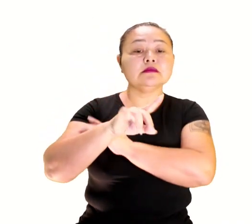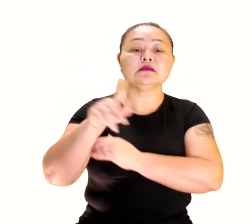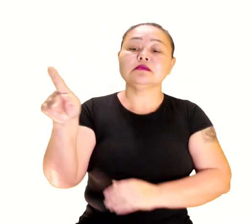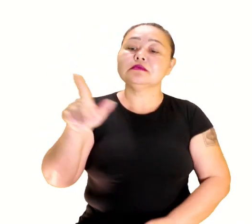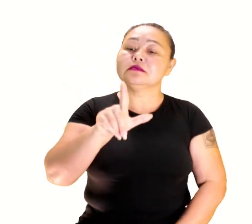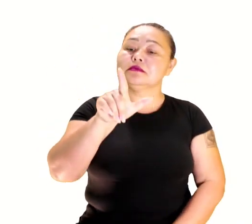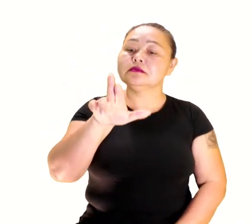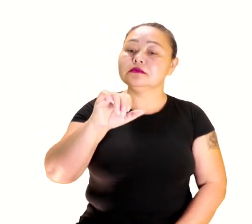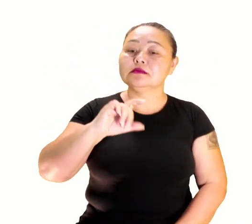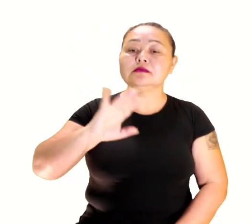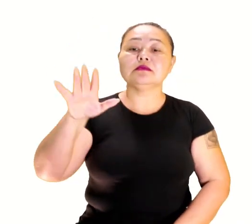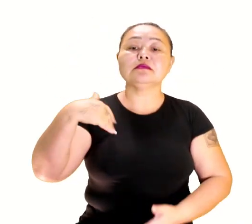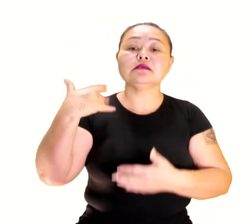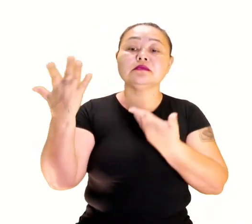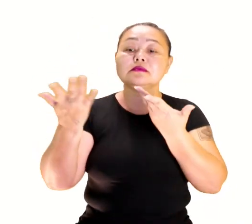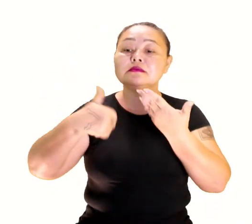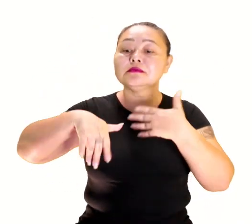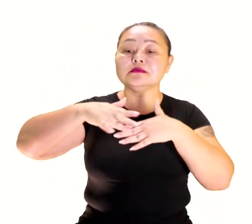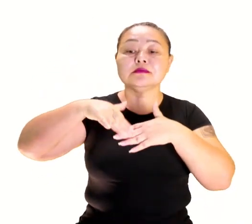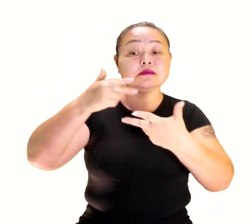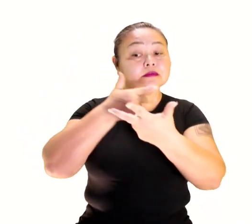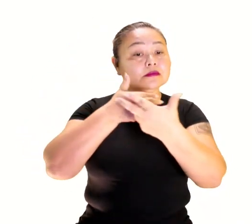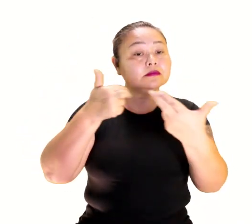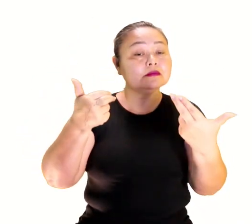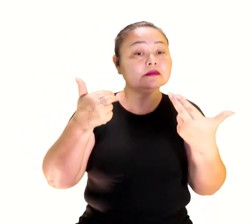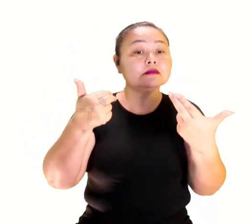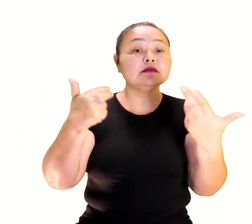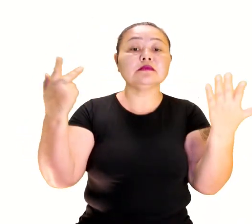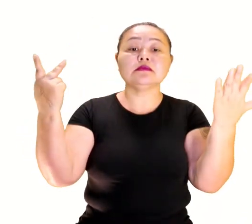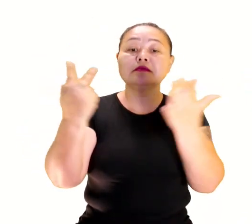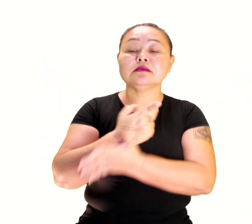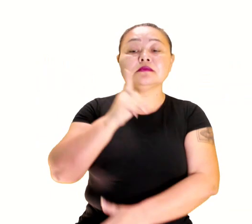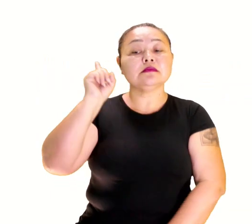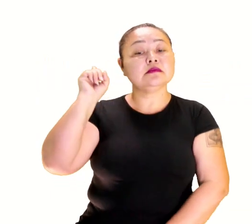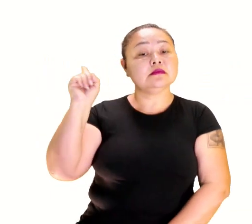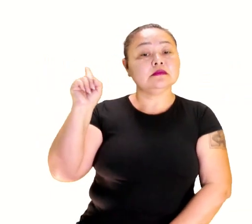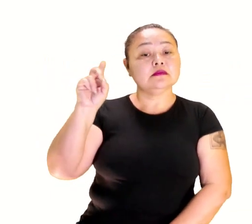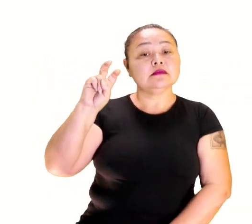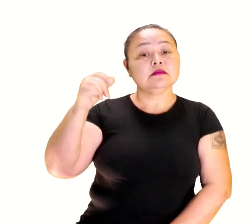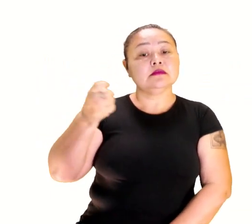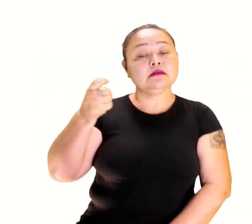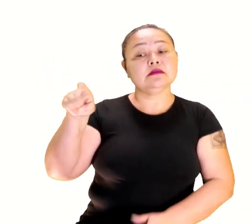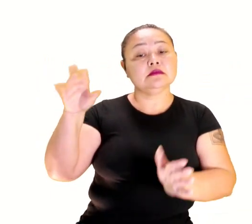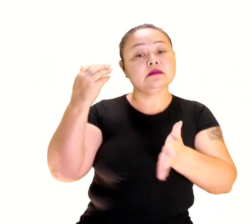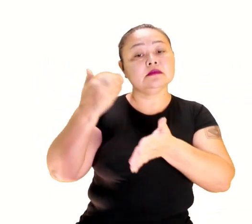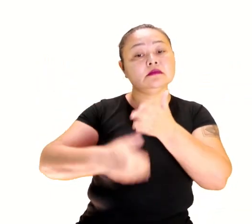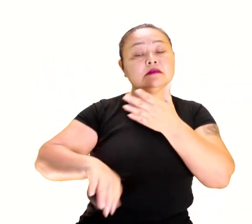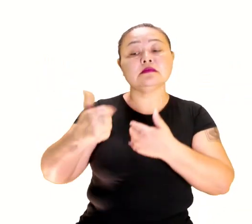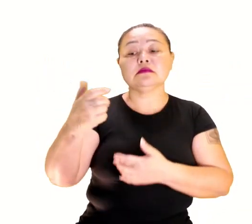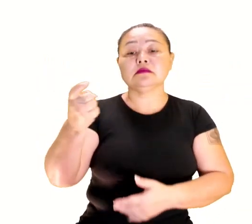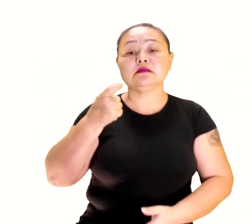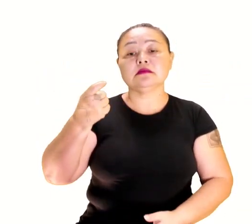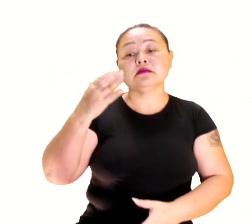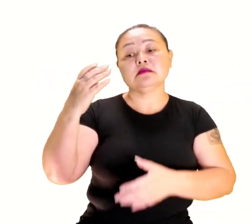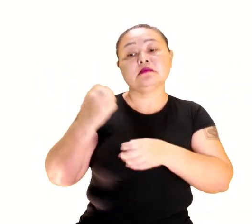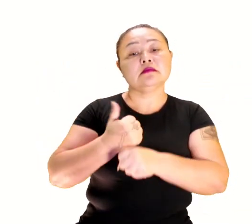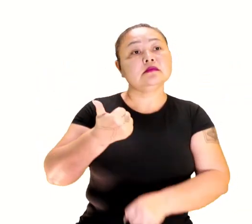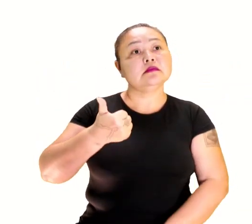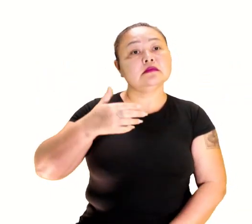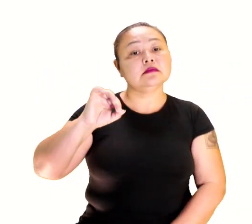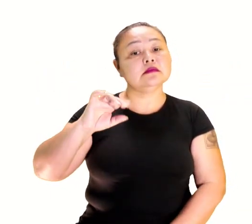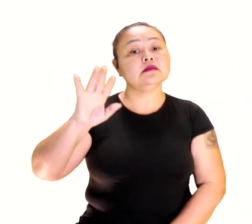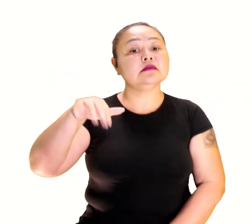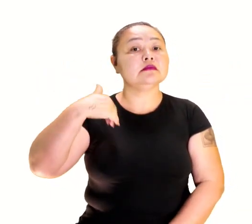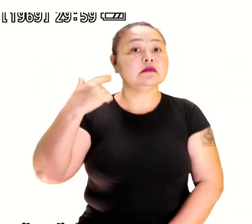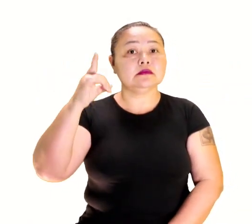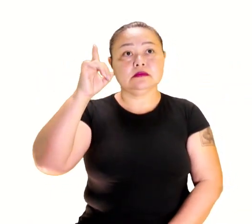na matemática da coisa aí, vamos lá? Quando acontece assim, 5x menos 8 igual a 2x mais 10? Bom, aí